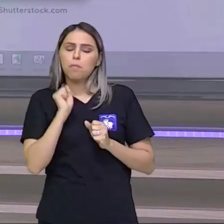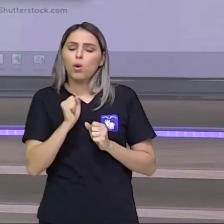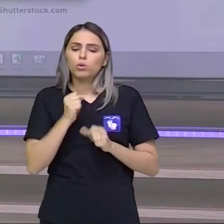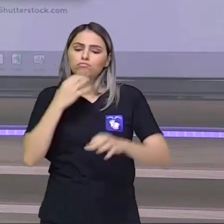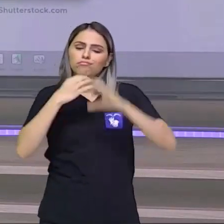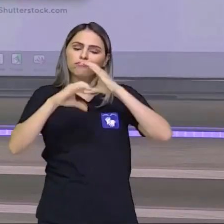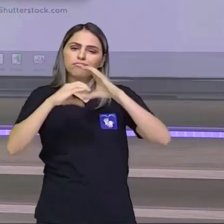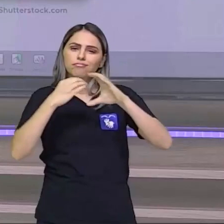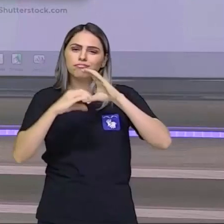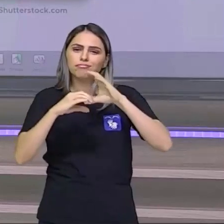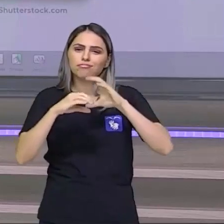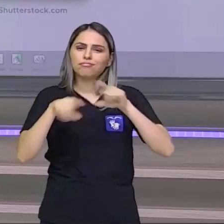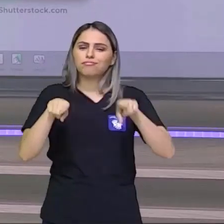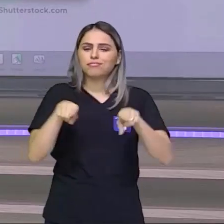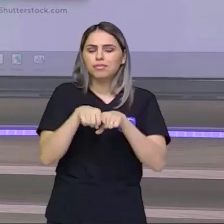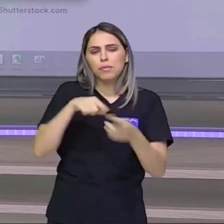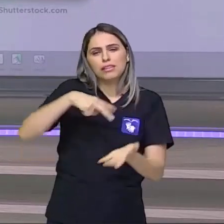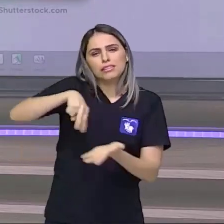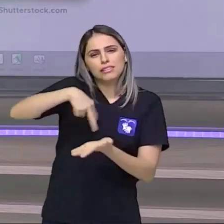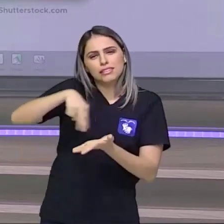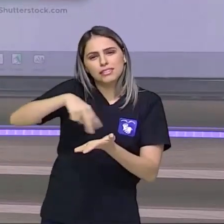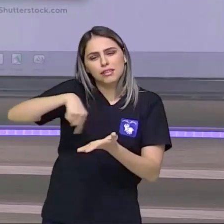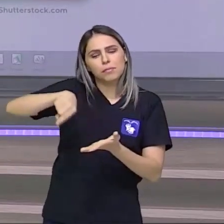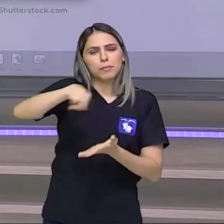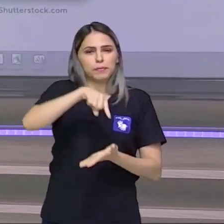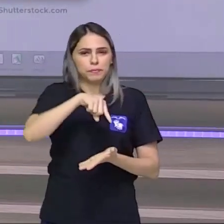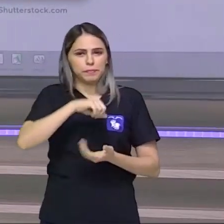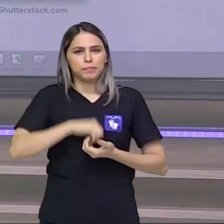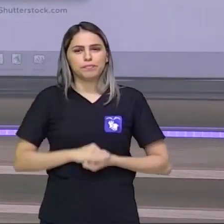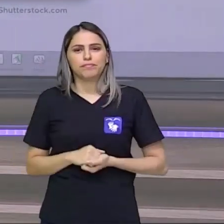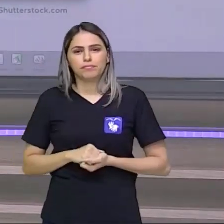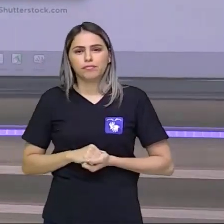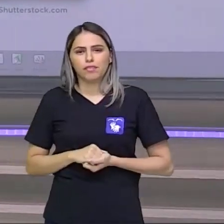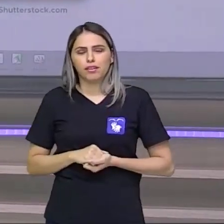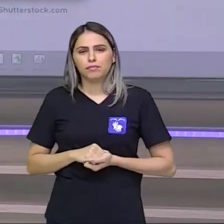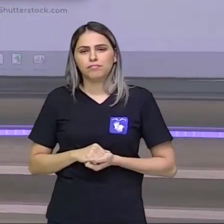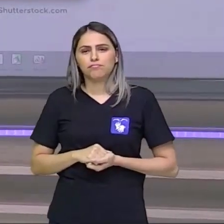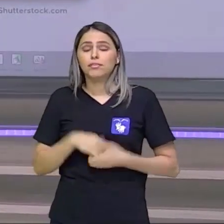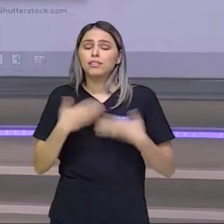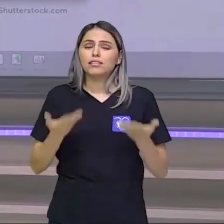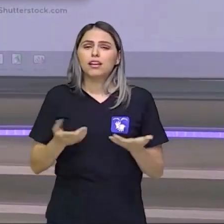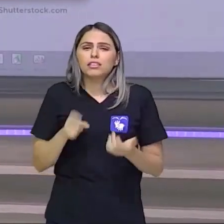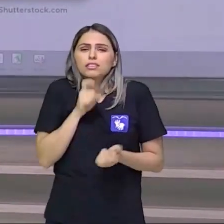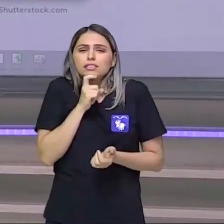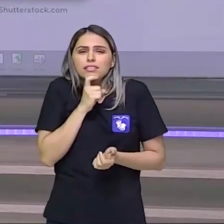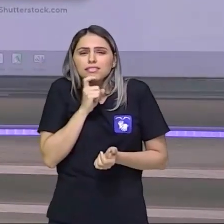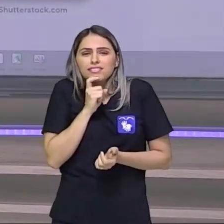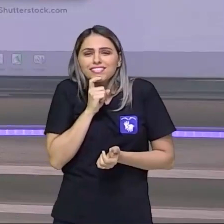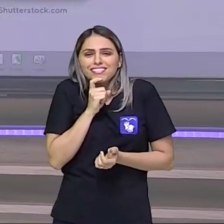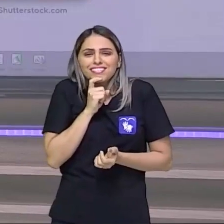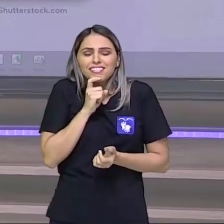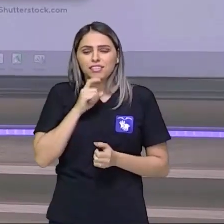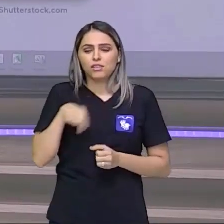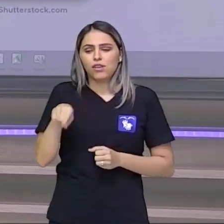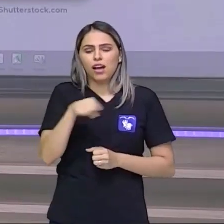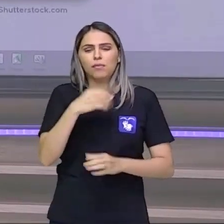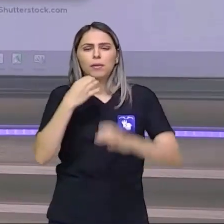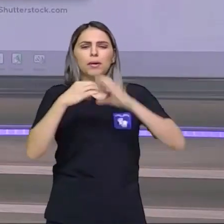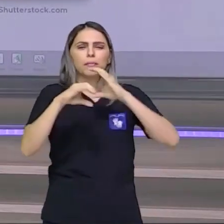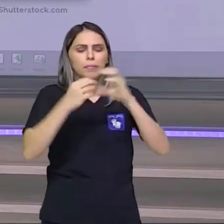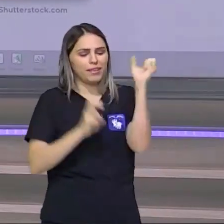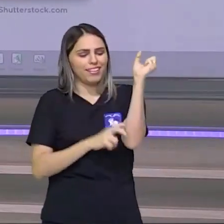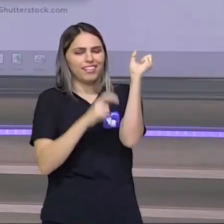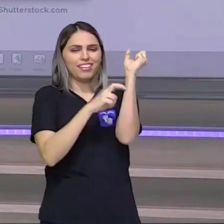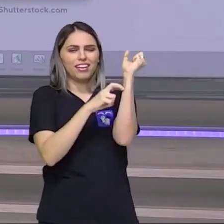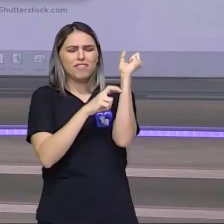cantar e você vai dançar para nós. E nesse verão, nesse inverno, foi o inverno mais divertido e o